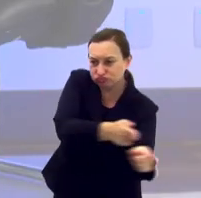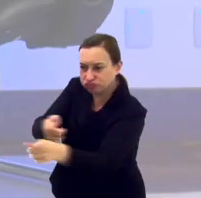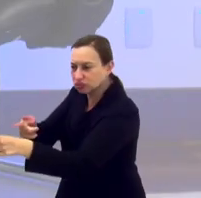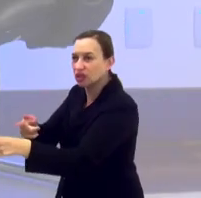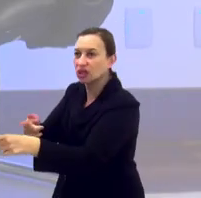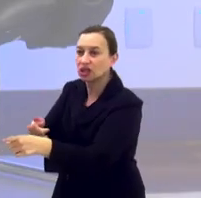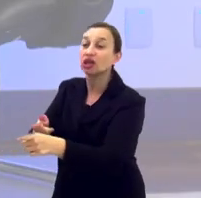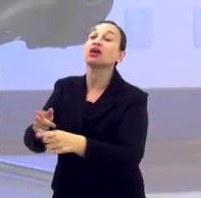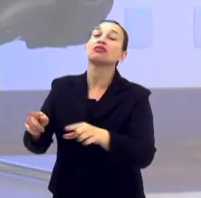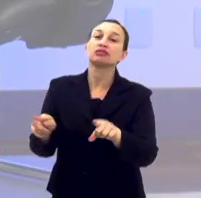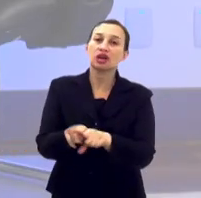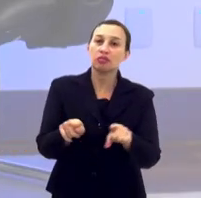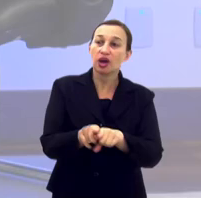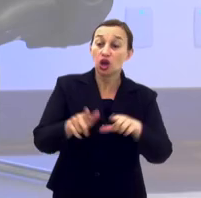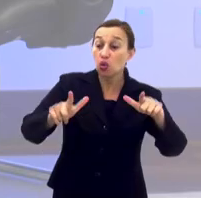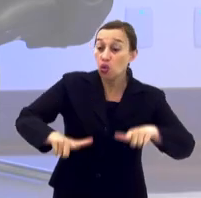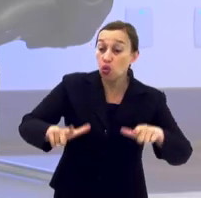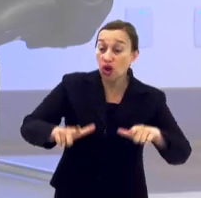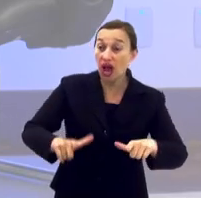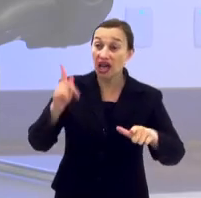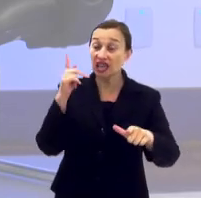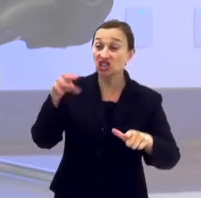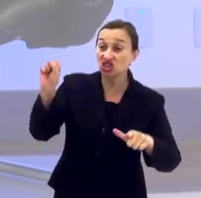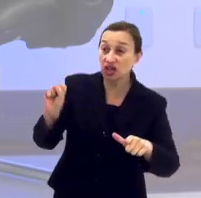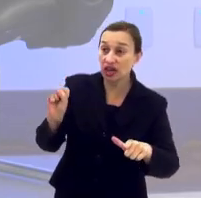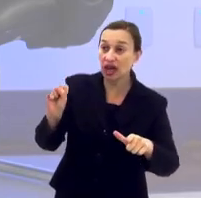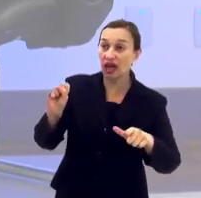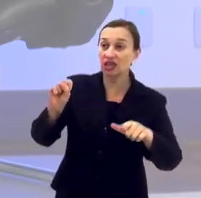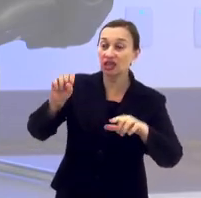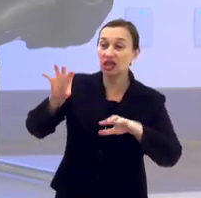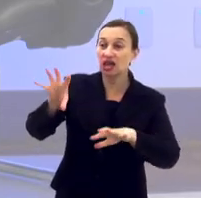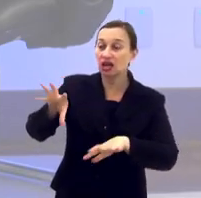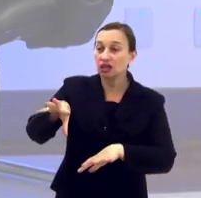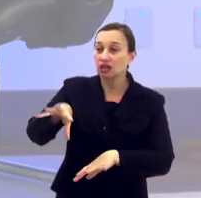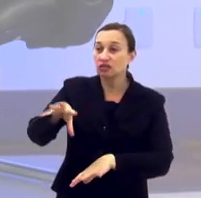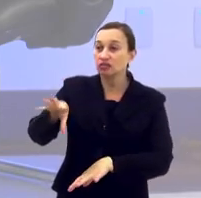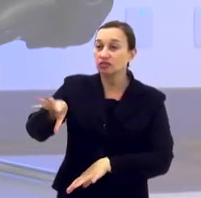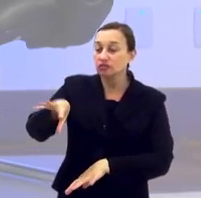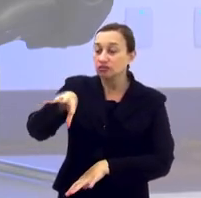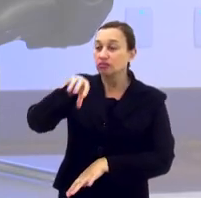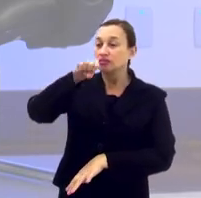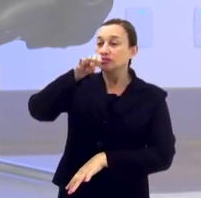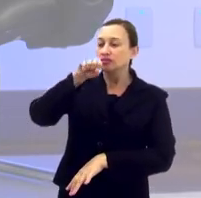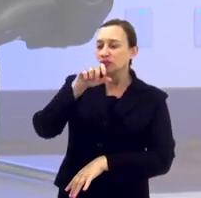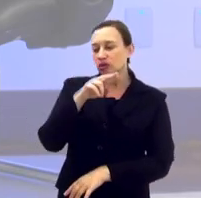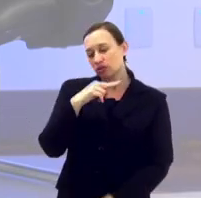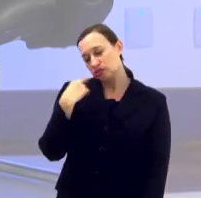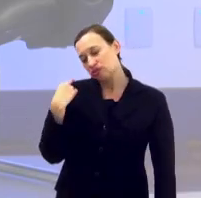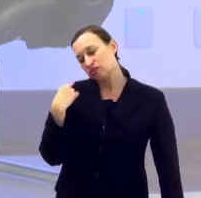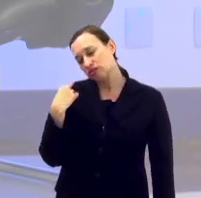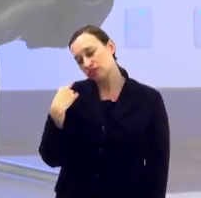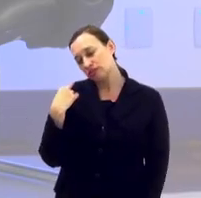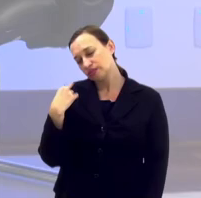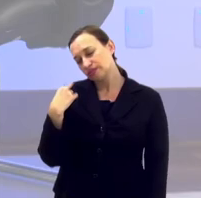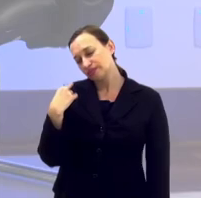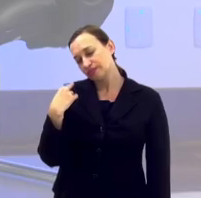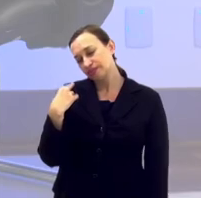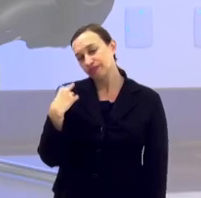extermínio, onde as câmaras de gás recebiam centenas de pessoas que posteriormente eram